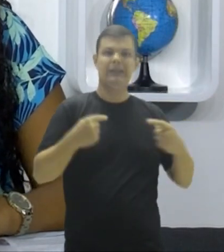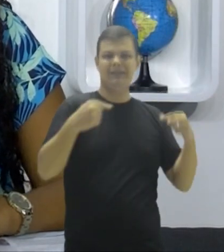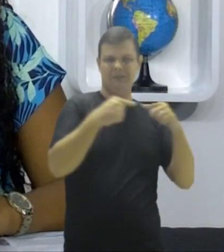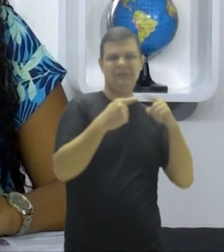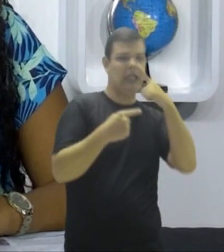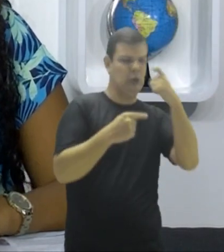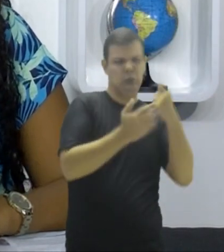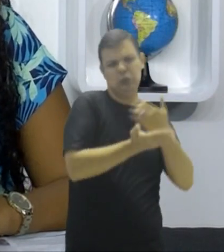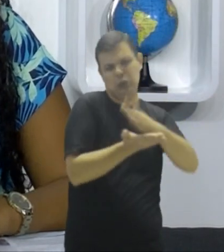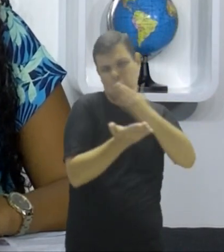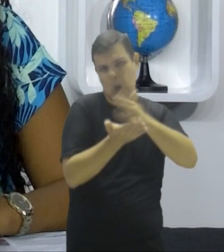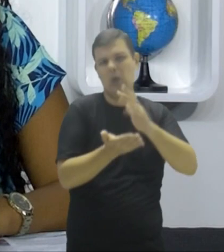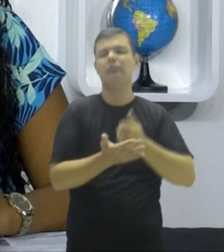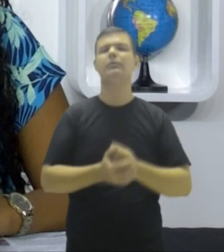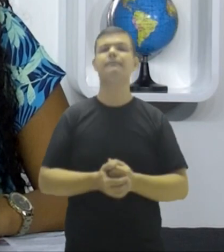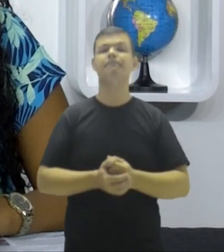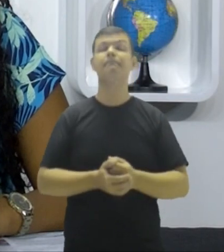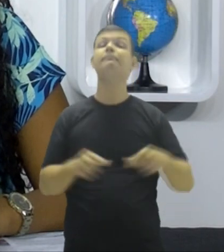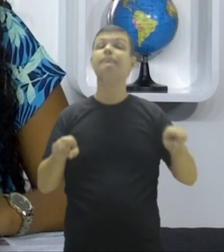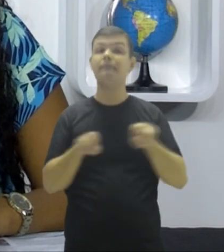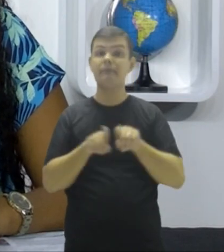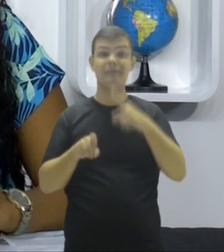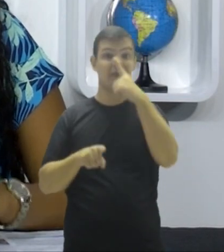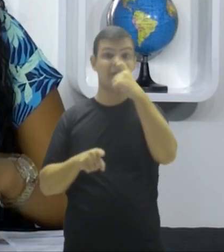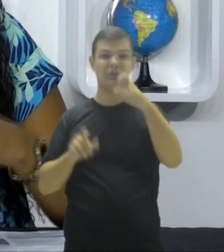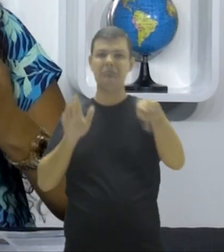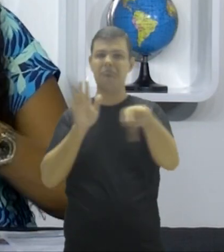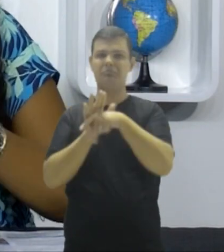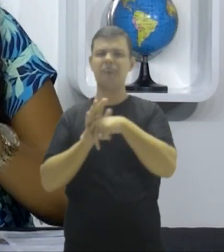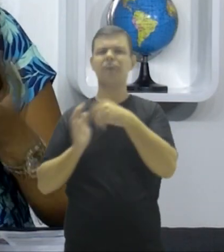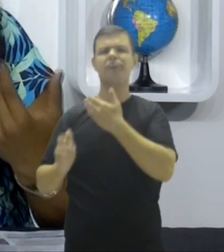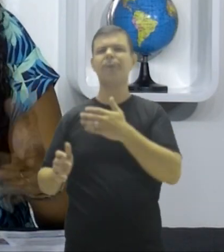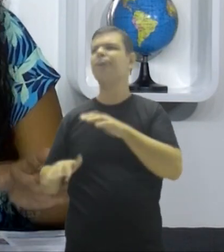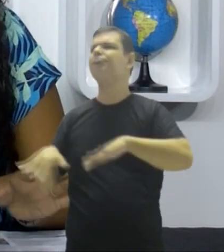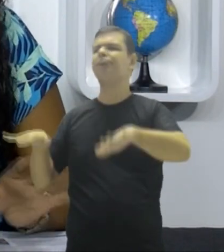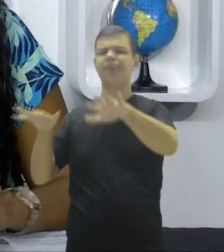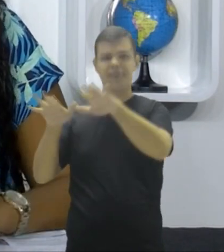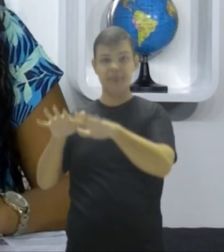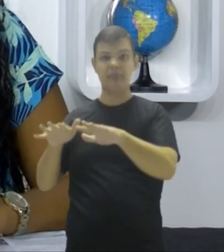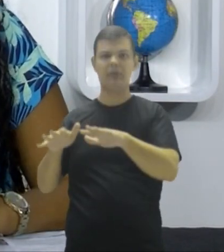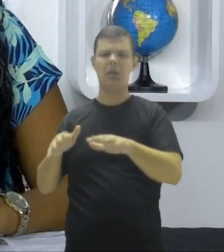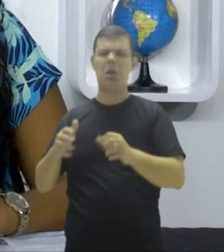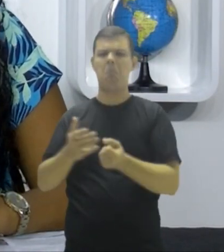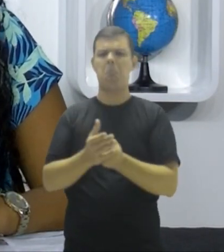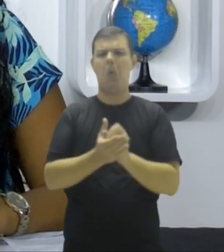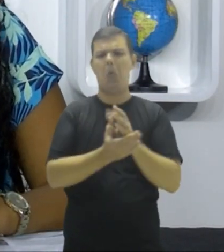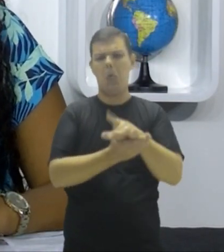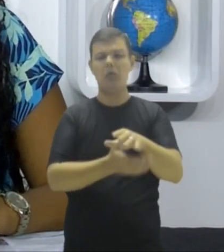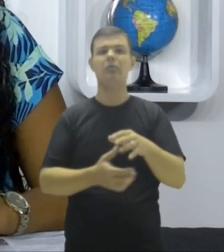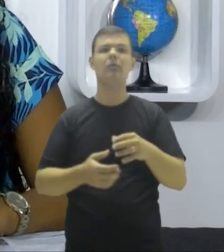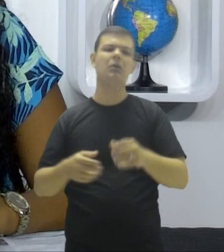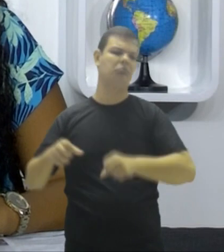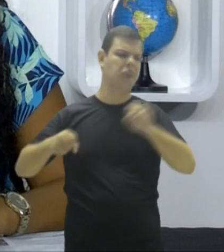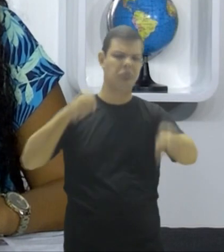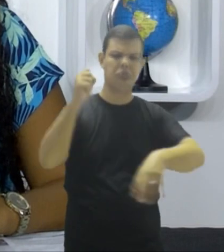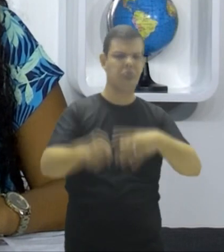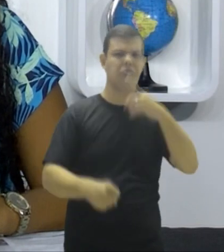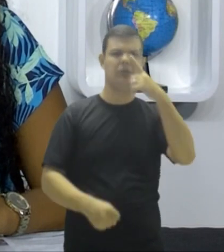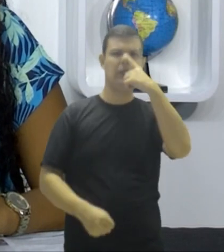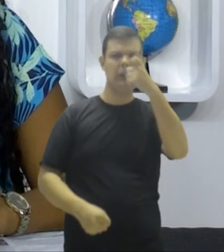E também nós temos o lixo público, que é aquele lixo que eu mostrei para vocês que é despejado nas ruas, o